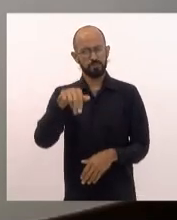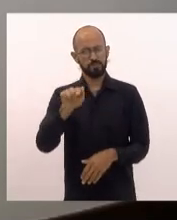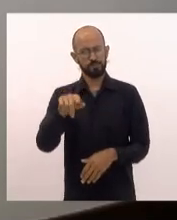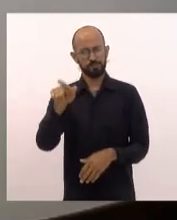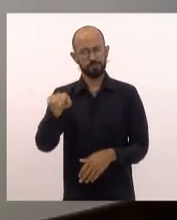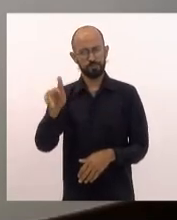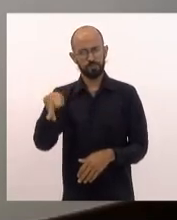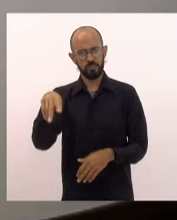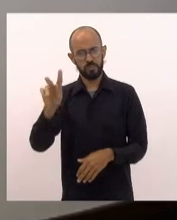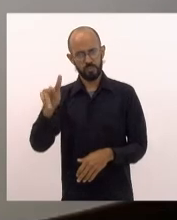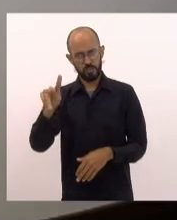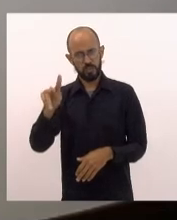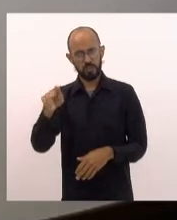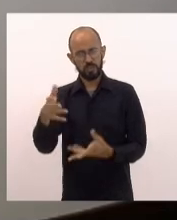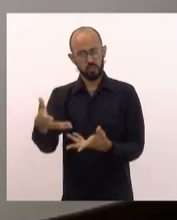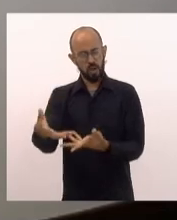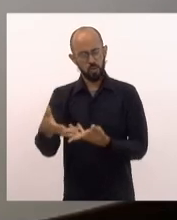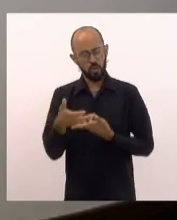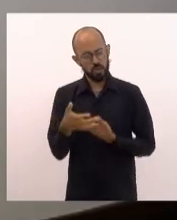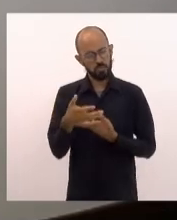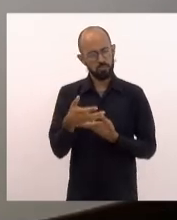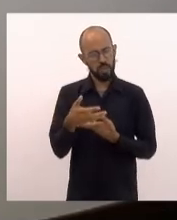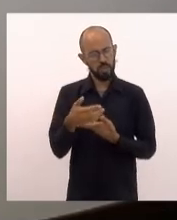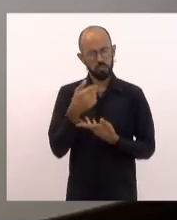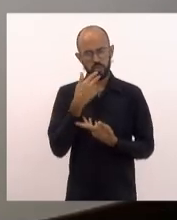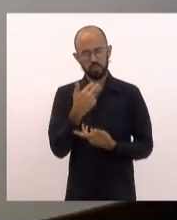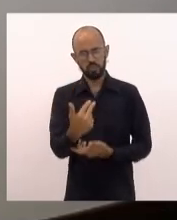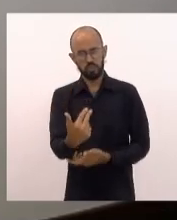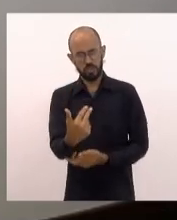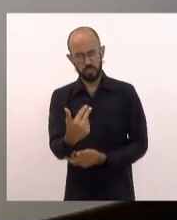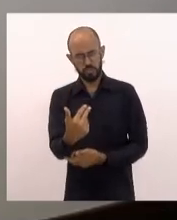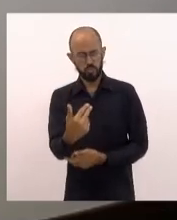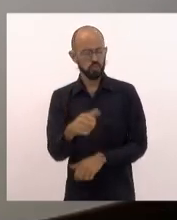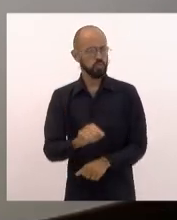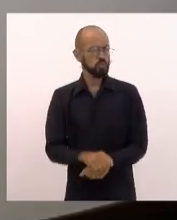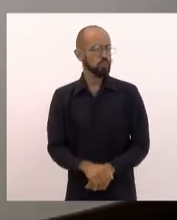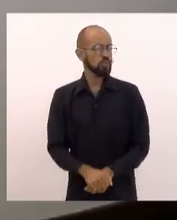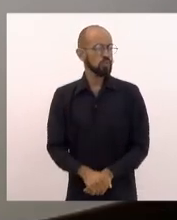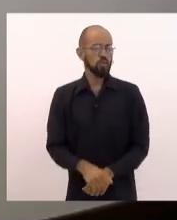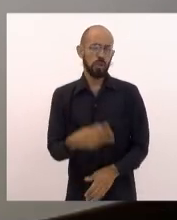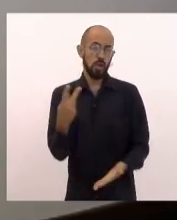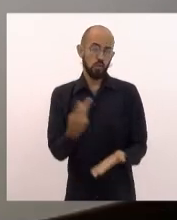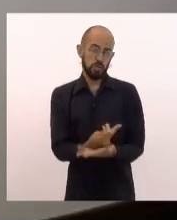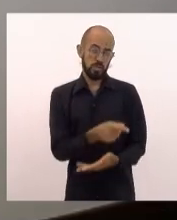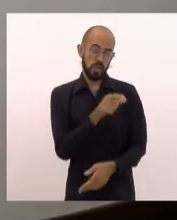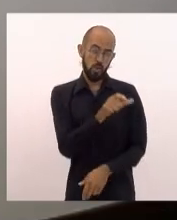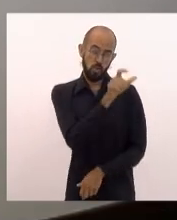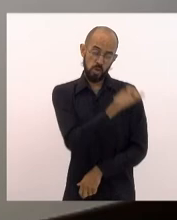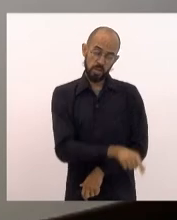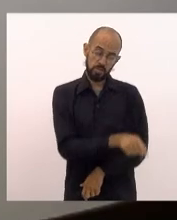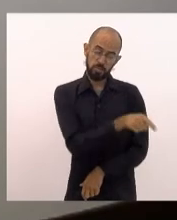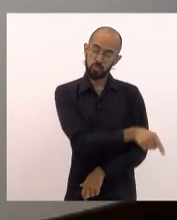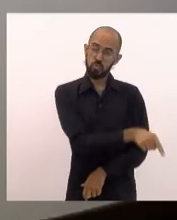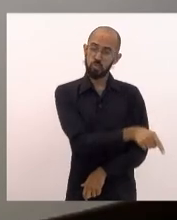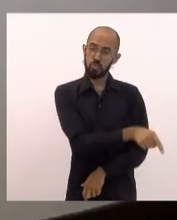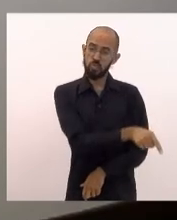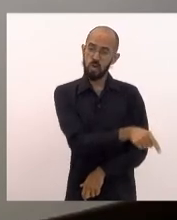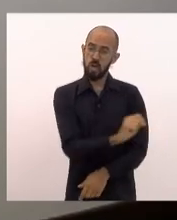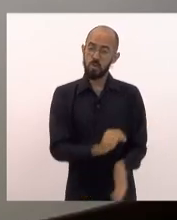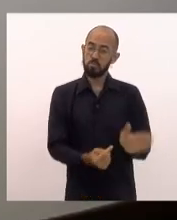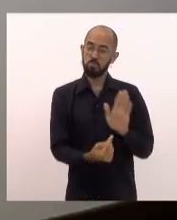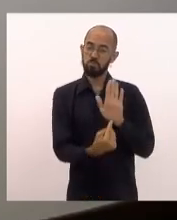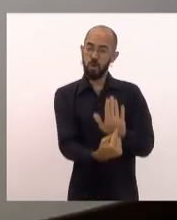acolhimento de imigrantes. Portanto, o que aconteceu com Moise remonta a